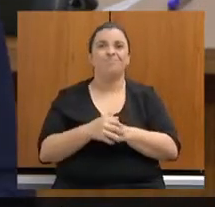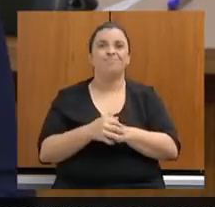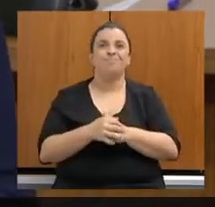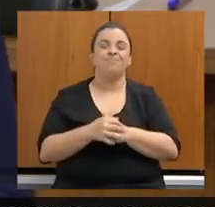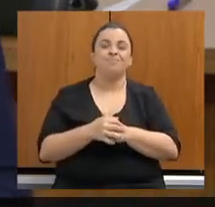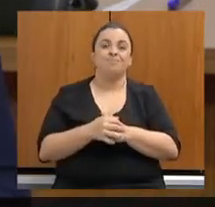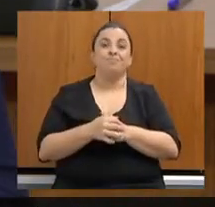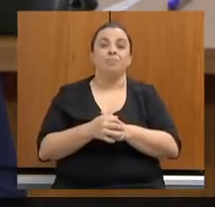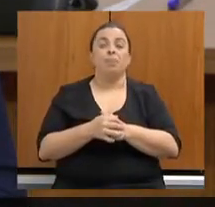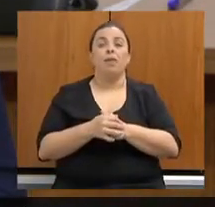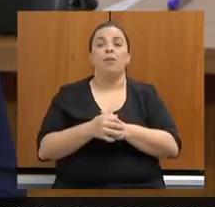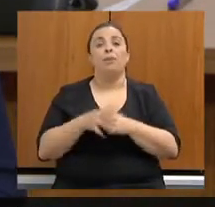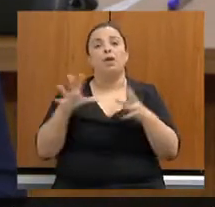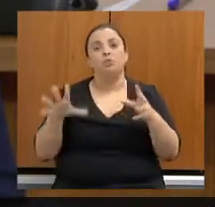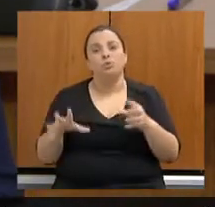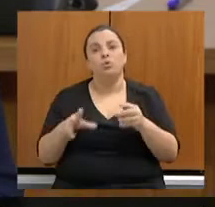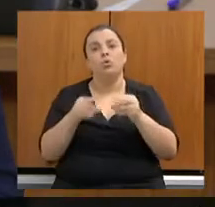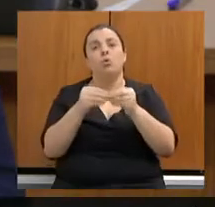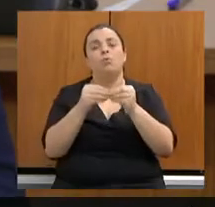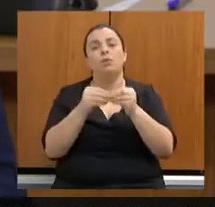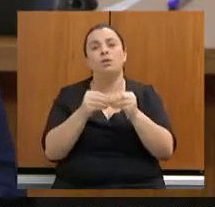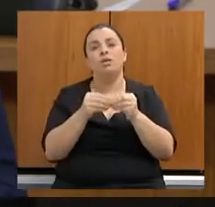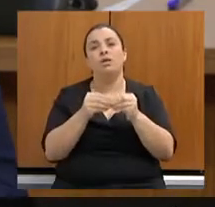bom então só para completar